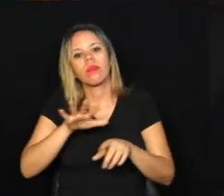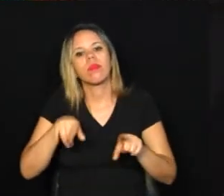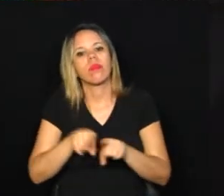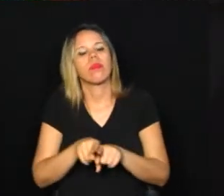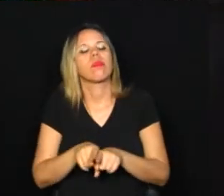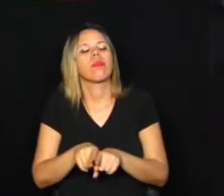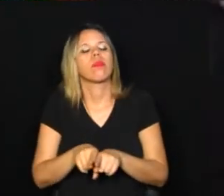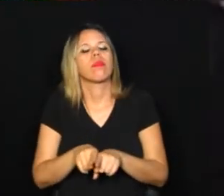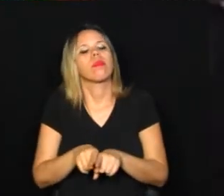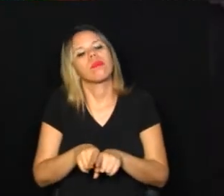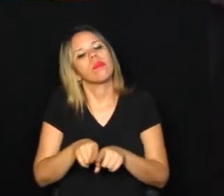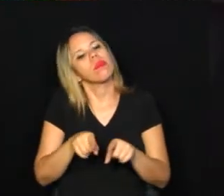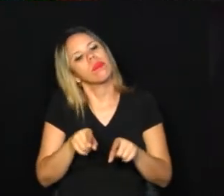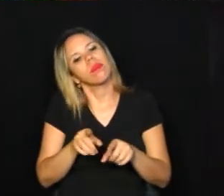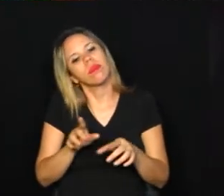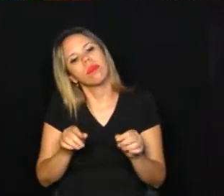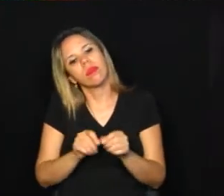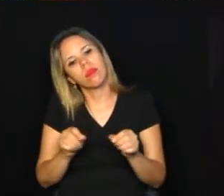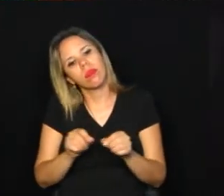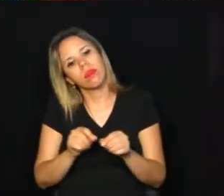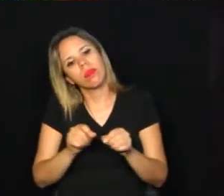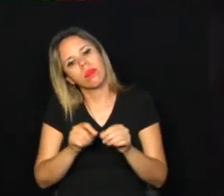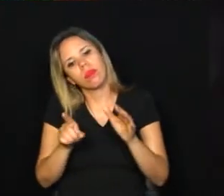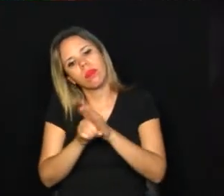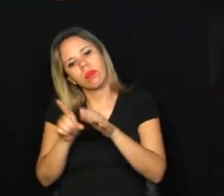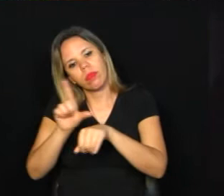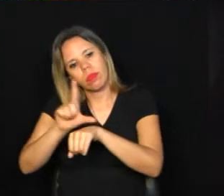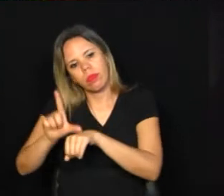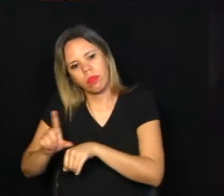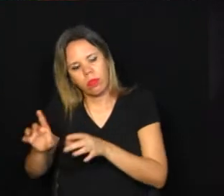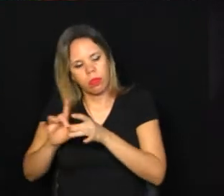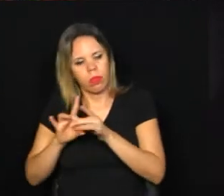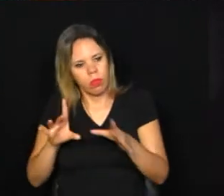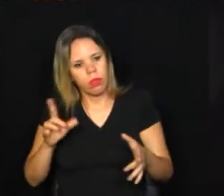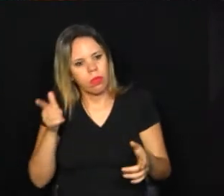quanto dos comerciantes, permitiram com que